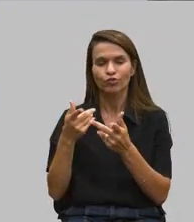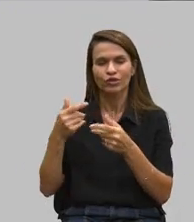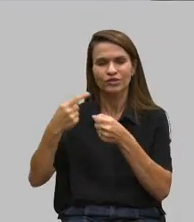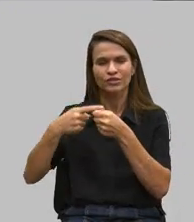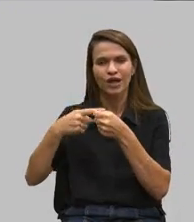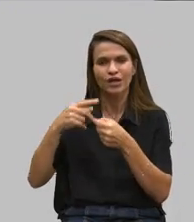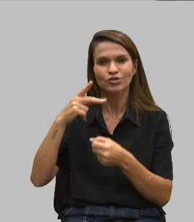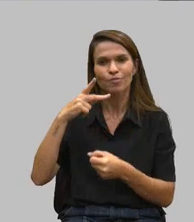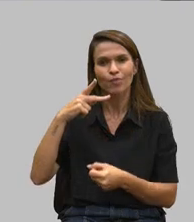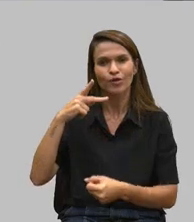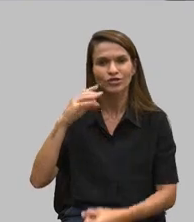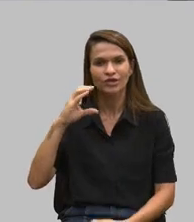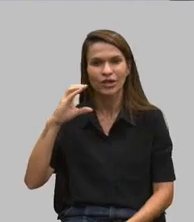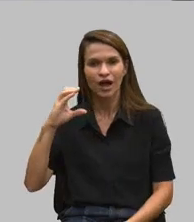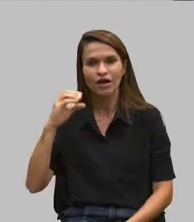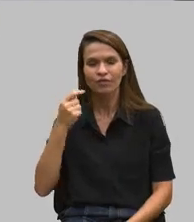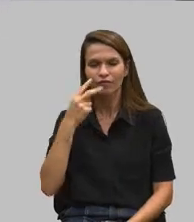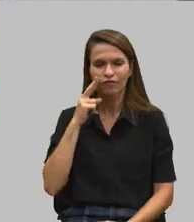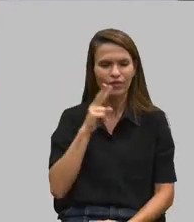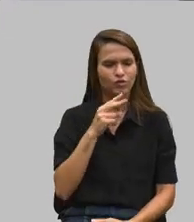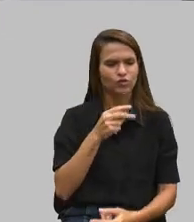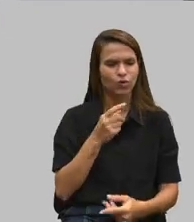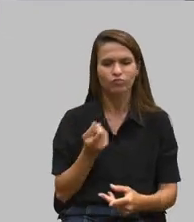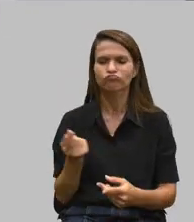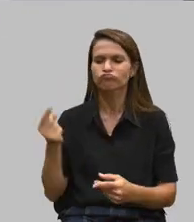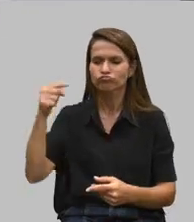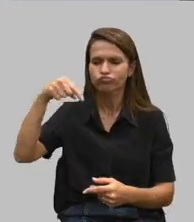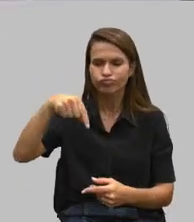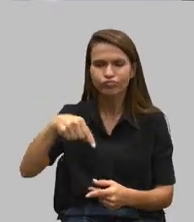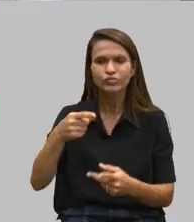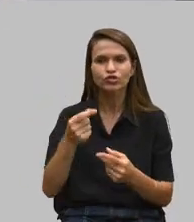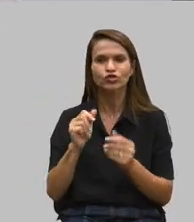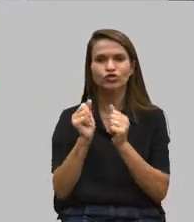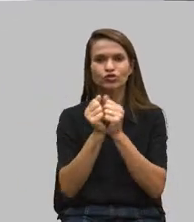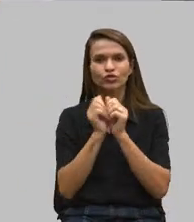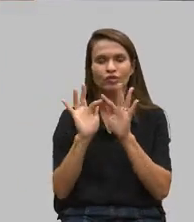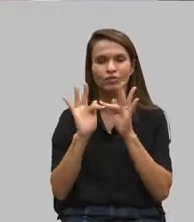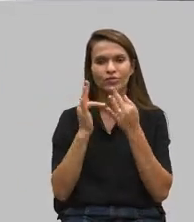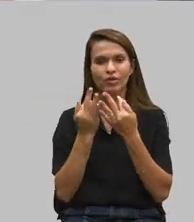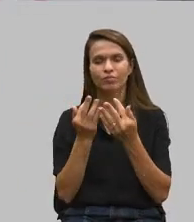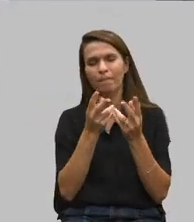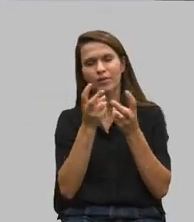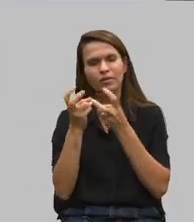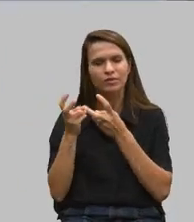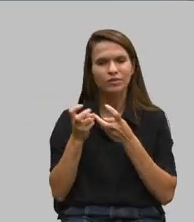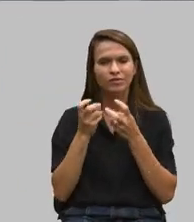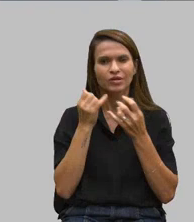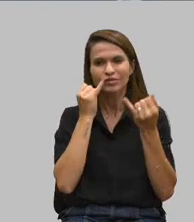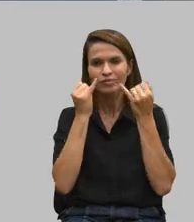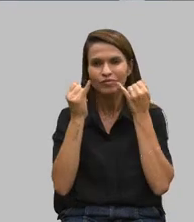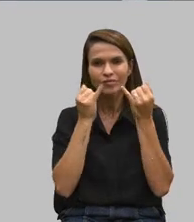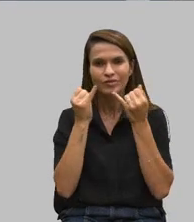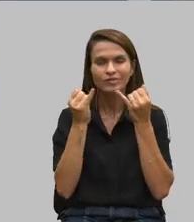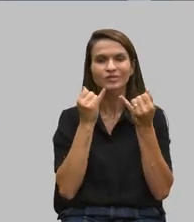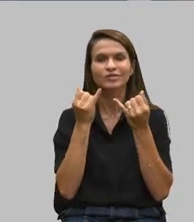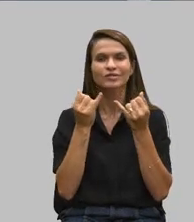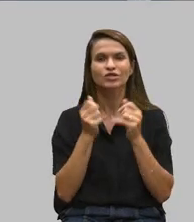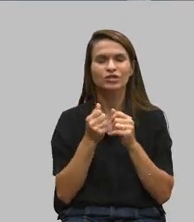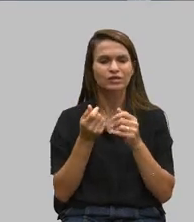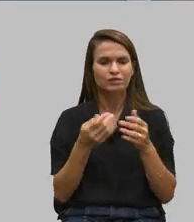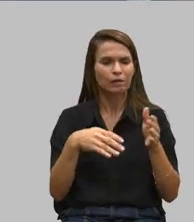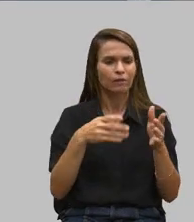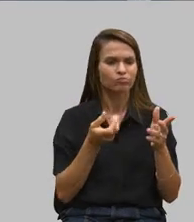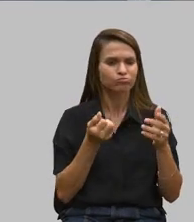ida para lá e você se solidarizando estando ao lado dos familiares Então a gente tem escutado esses relatos dessas invasões n escolas